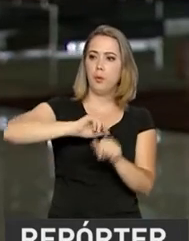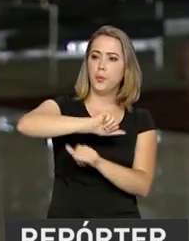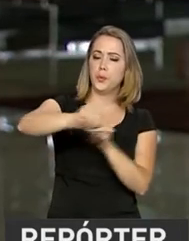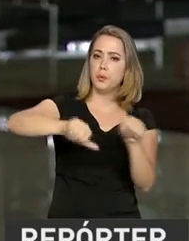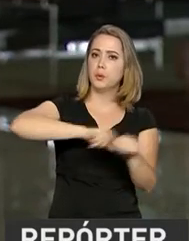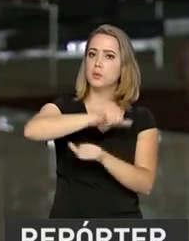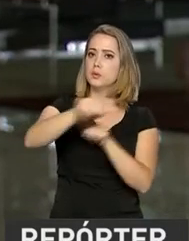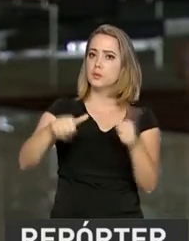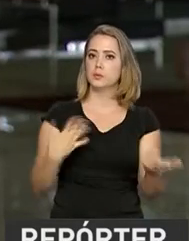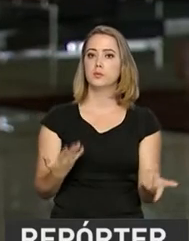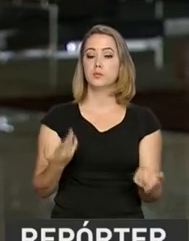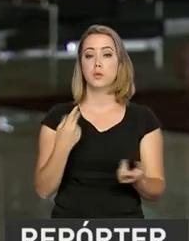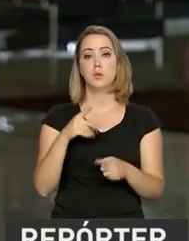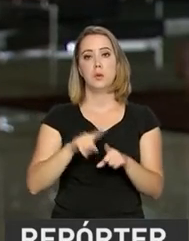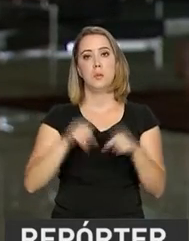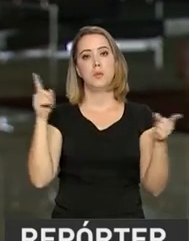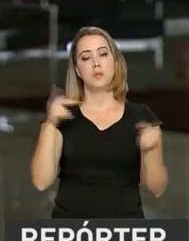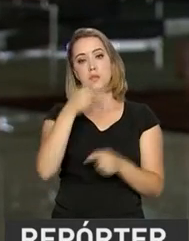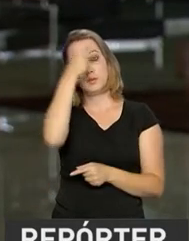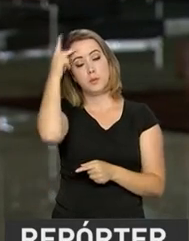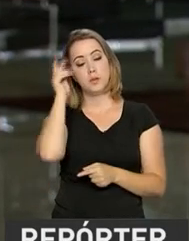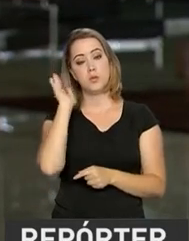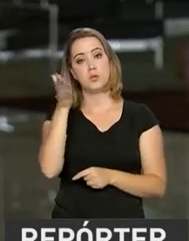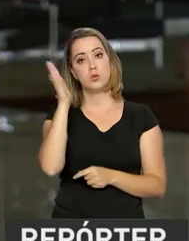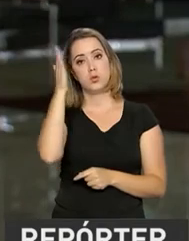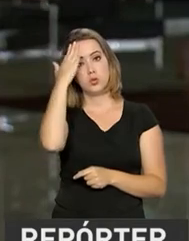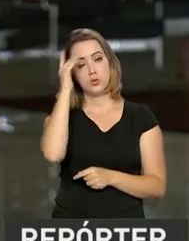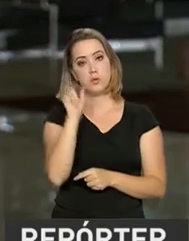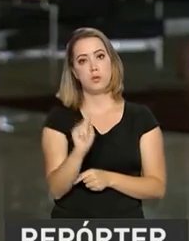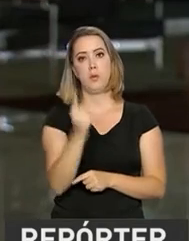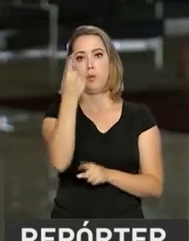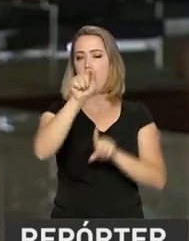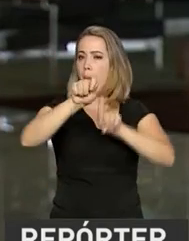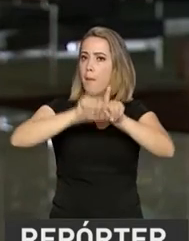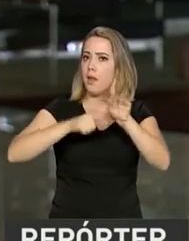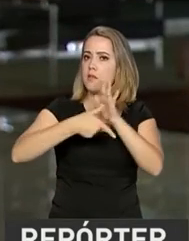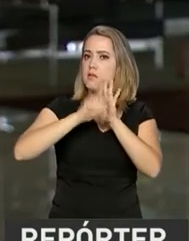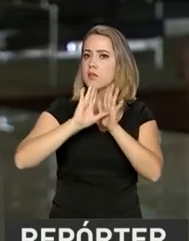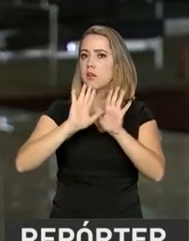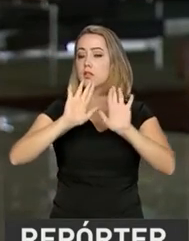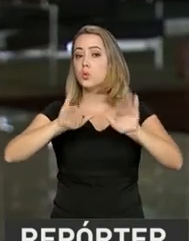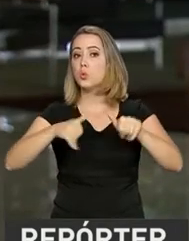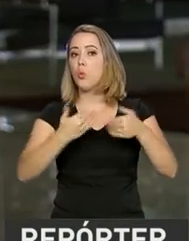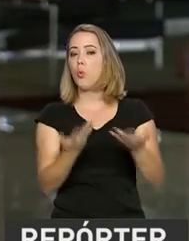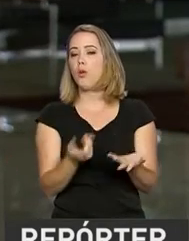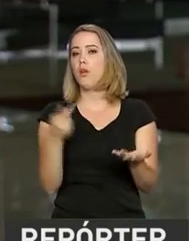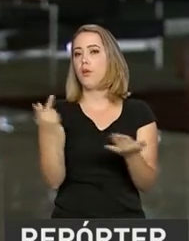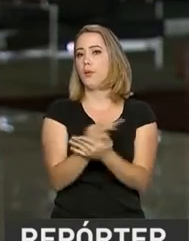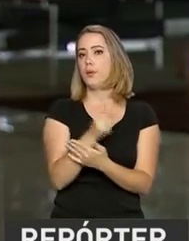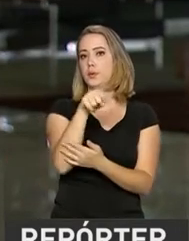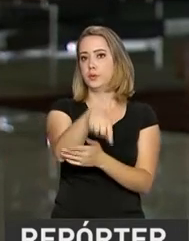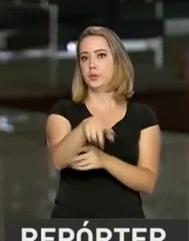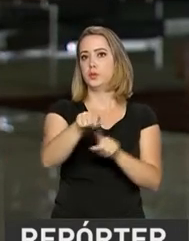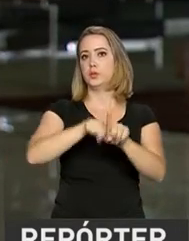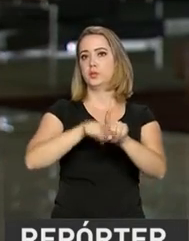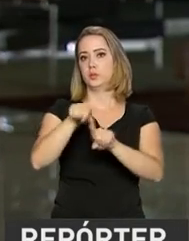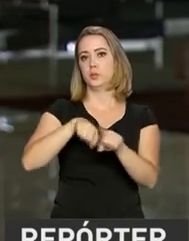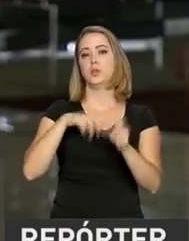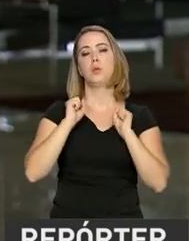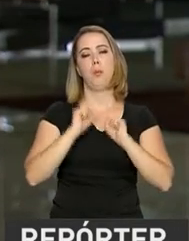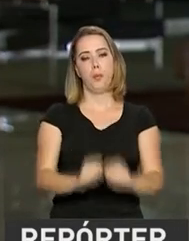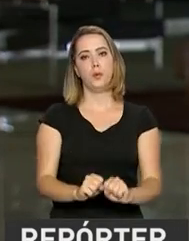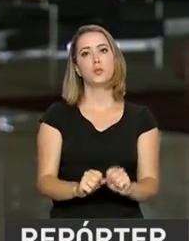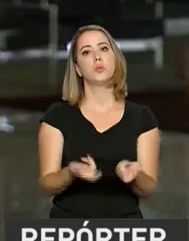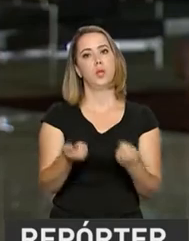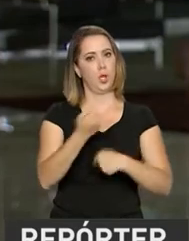consumidor pode saber com uma antecedência de pelo menos um mês qual bandeira vai vigorar no mês seguinte ele também